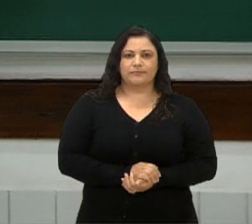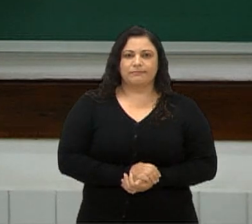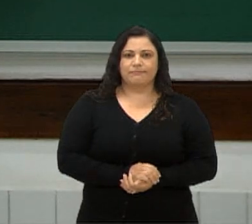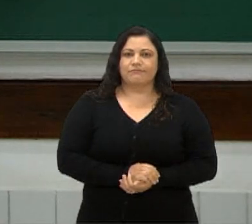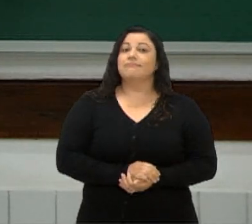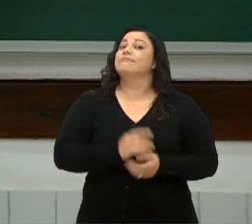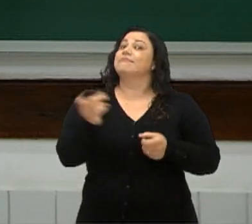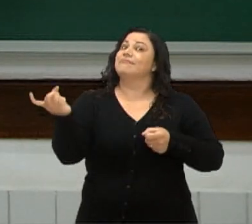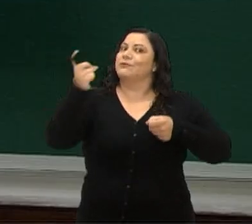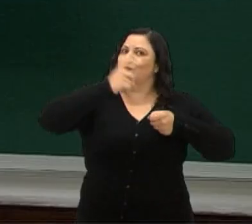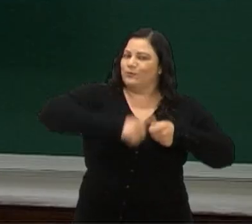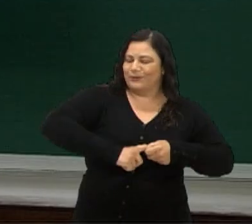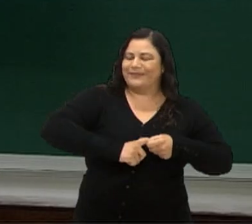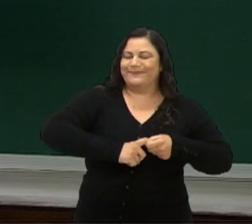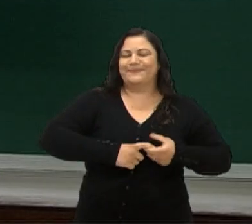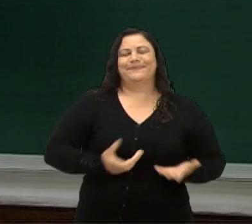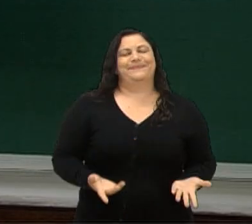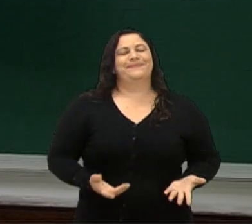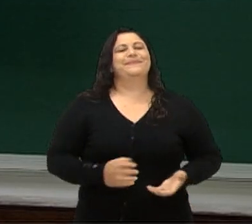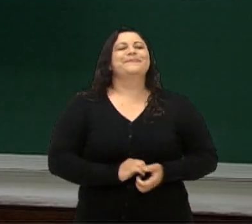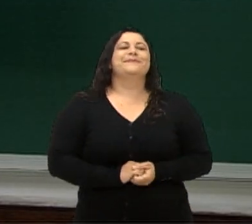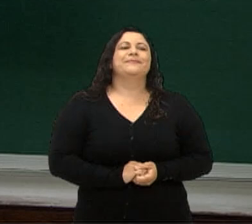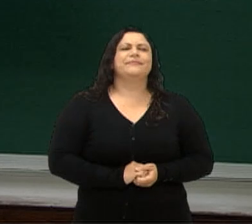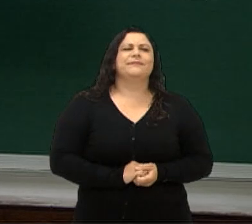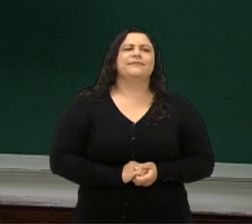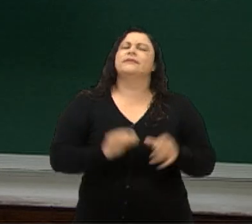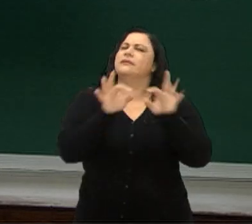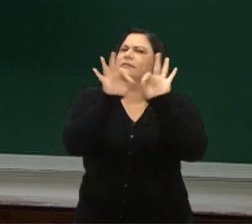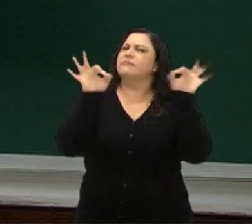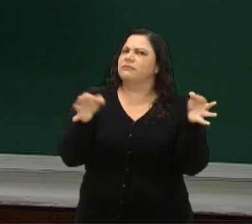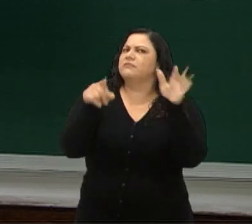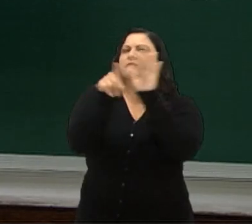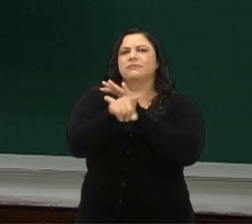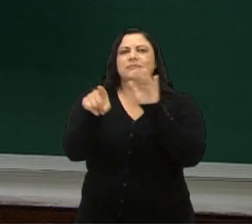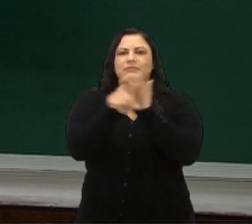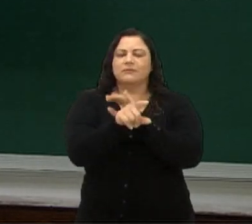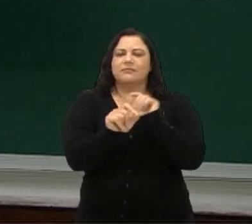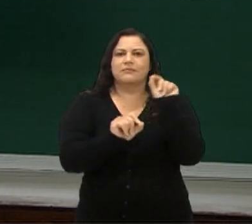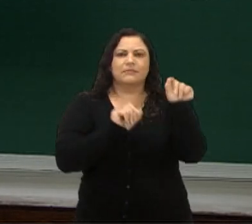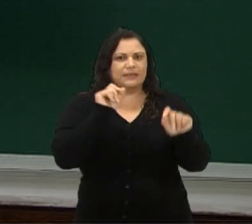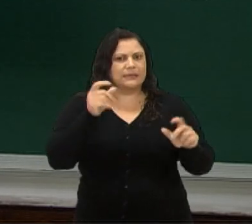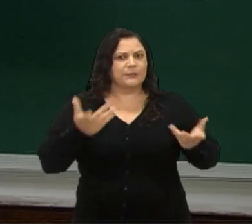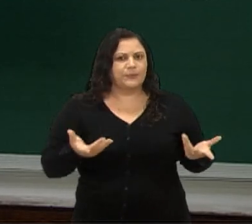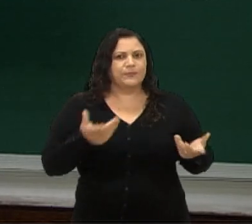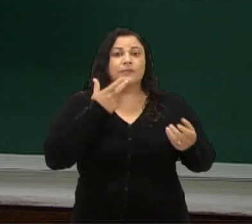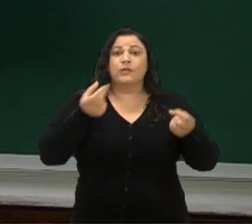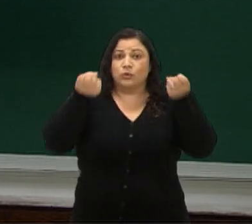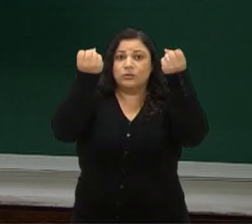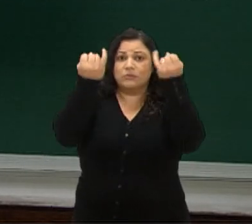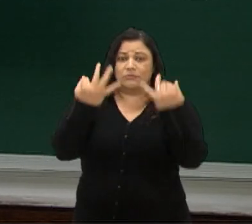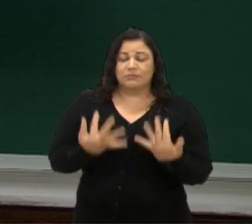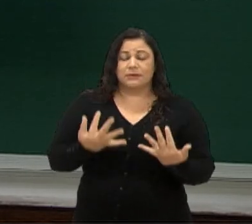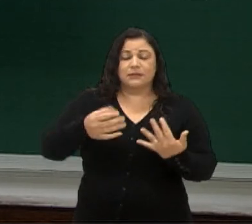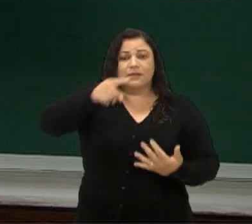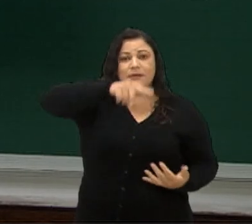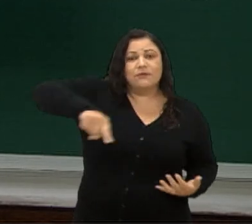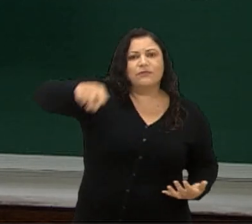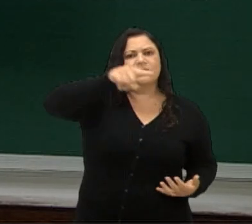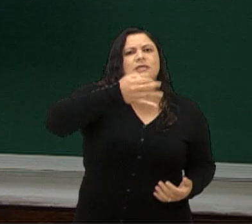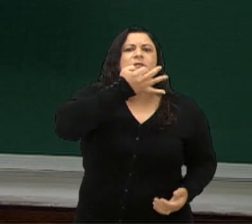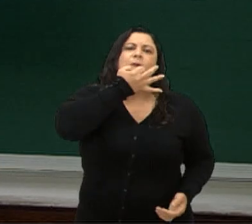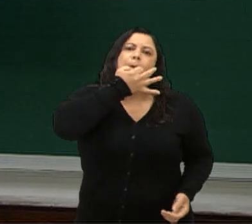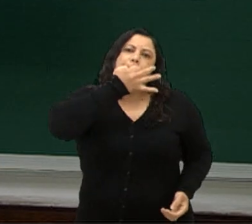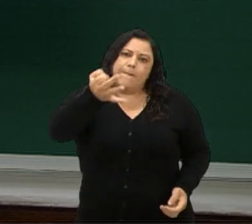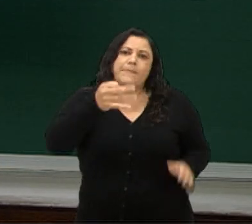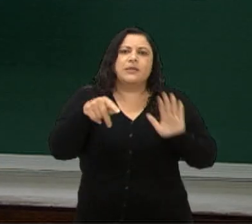Vamos lá, meus amigos? Então, simples essa questãozinha, né? Ó, eu falei a vocês agora há pouco ali que ele dá a opinião